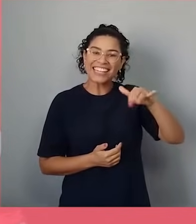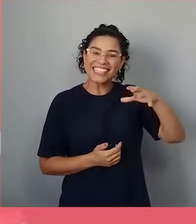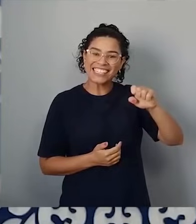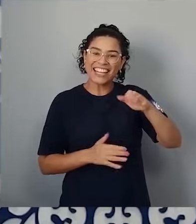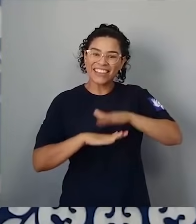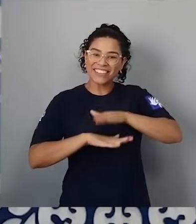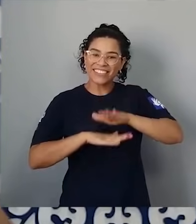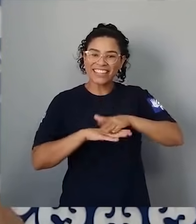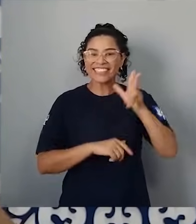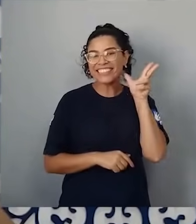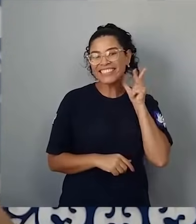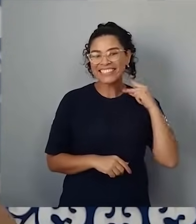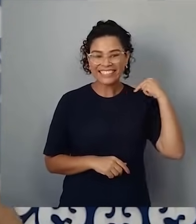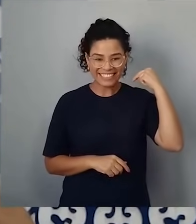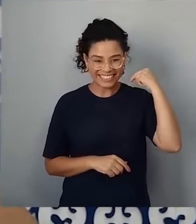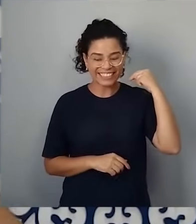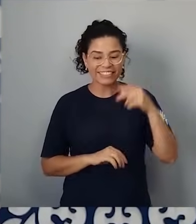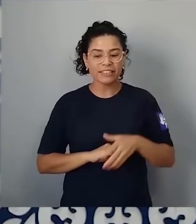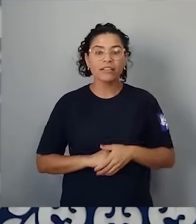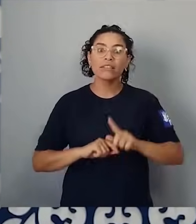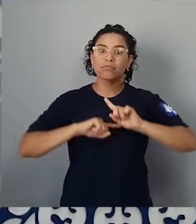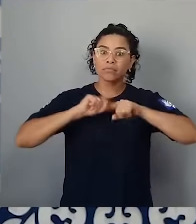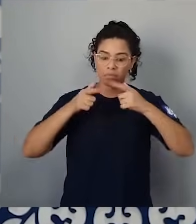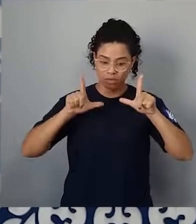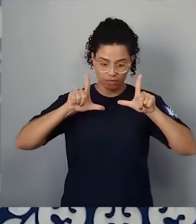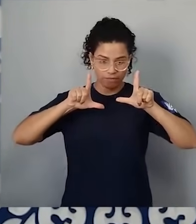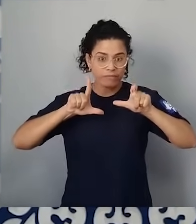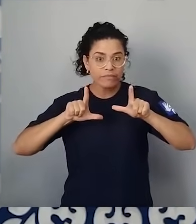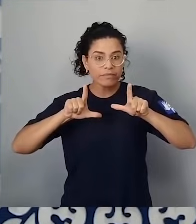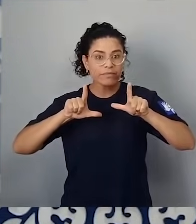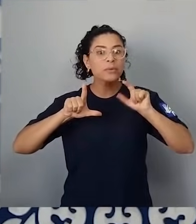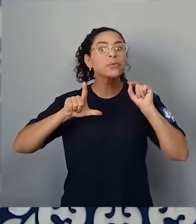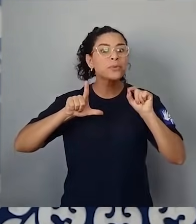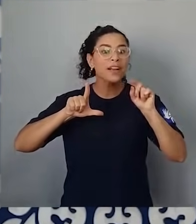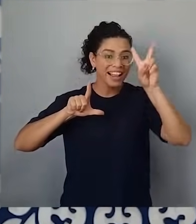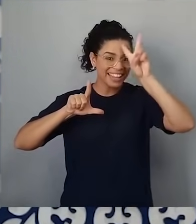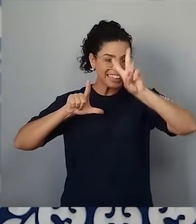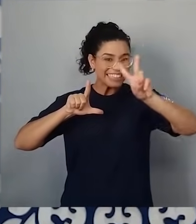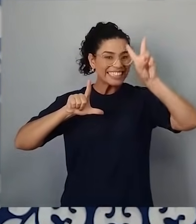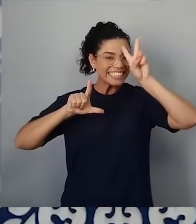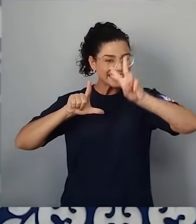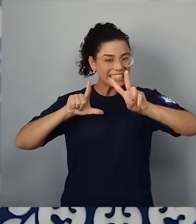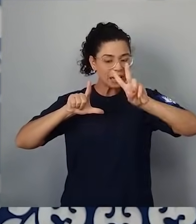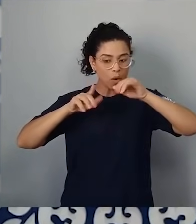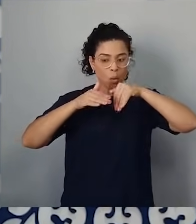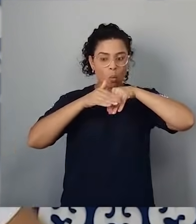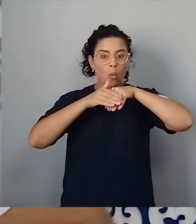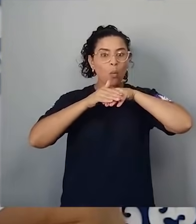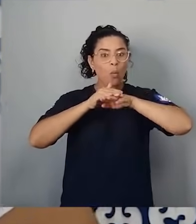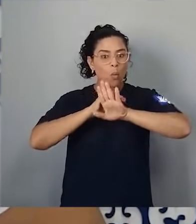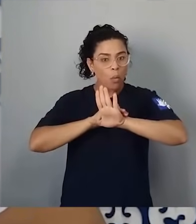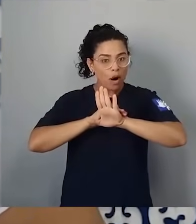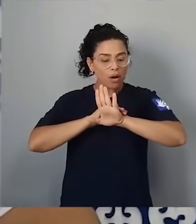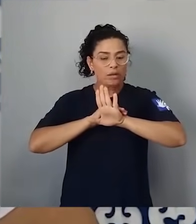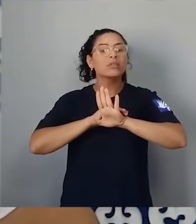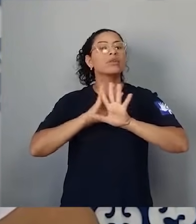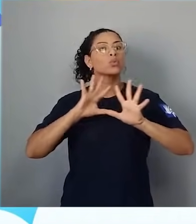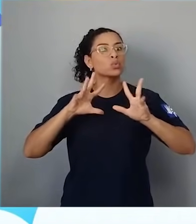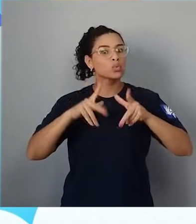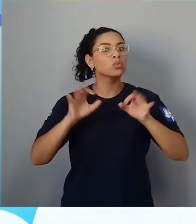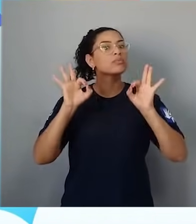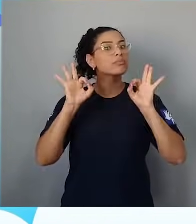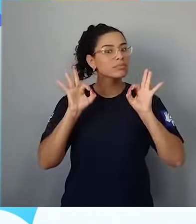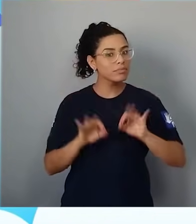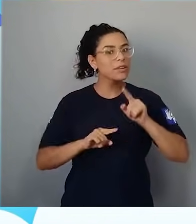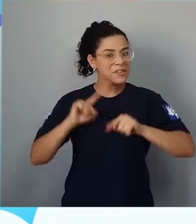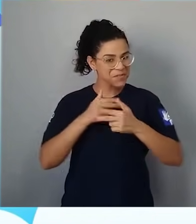dela. Ah, depois que tirar foto da obra pronta, lembre-se de guardar tudo em seu devido lugar.